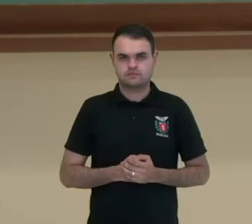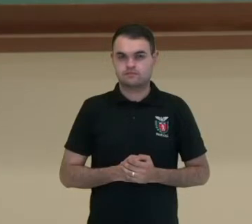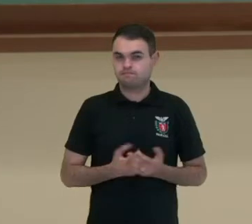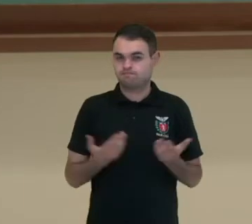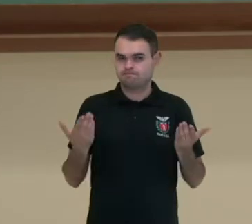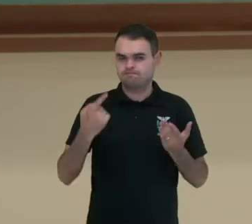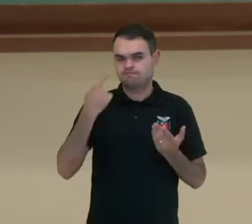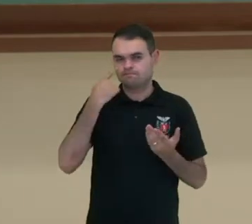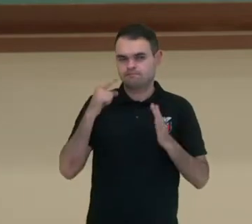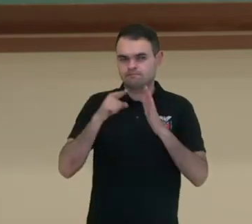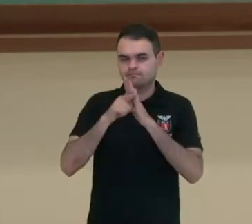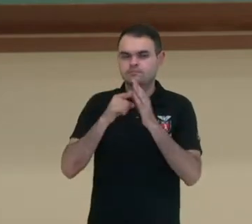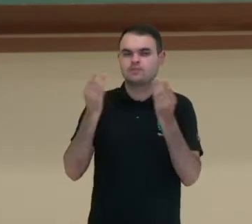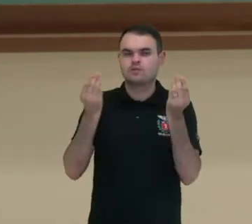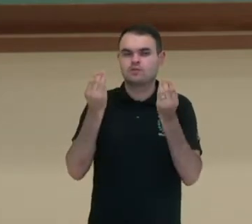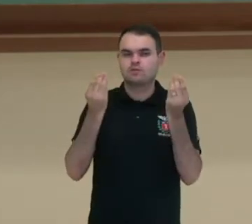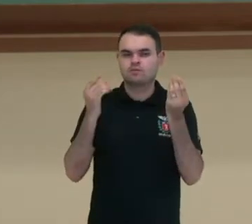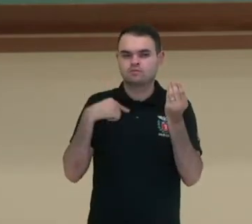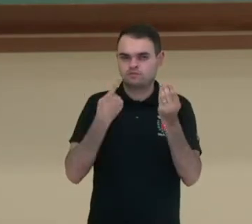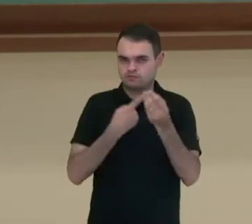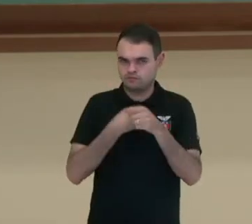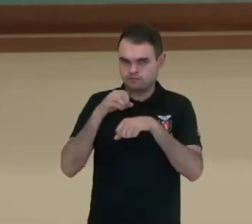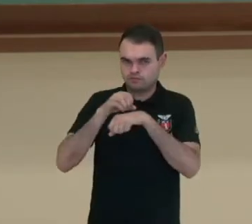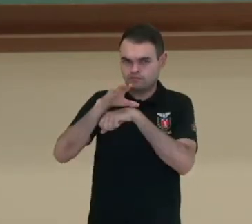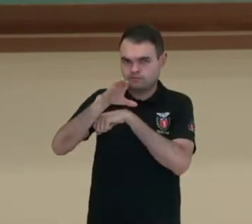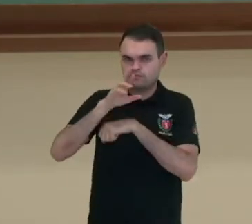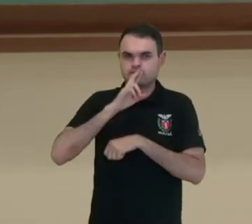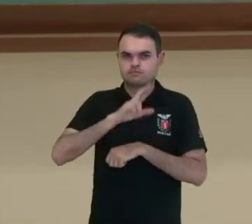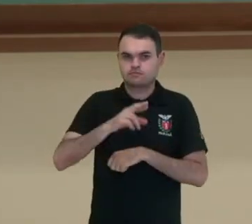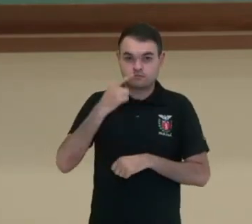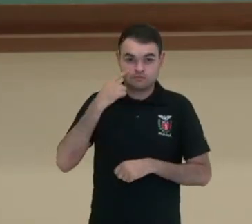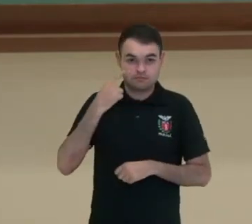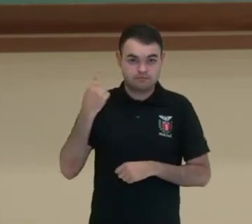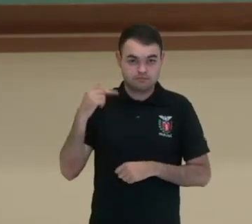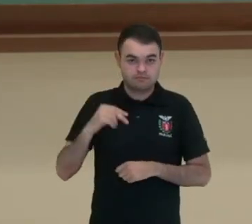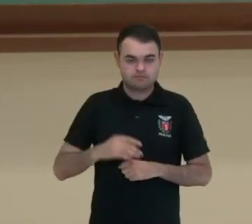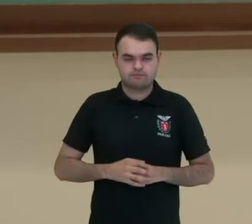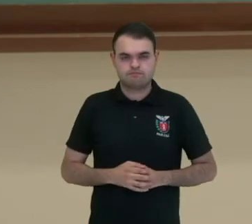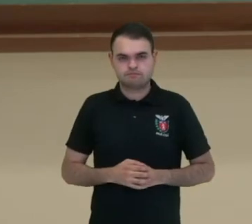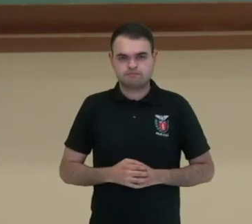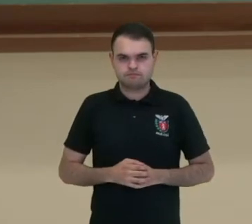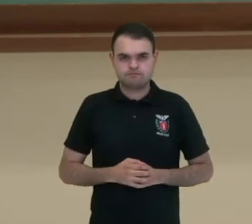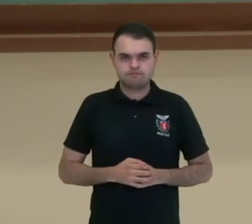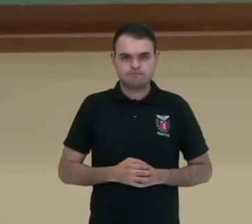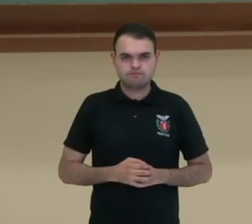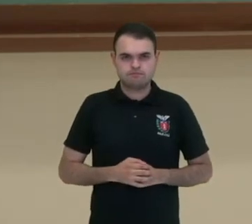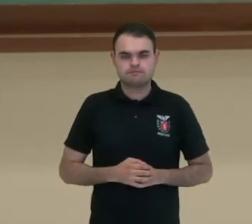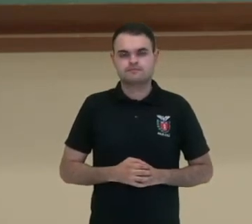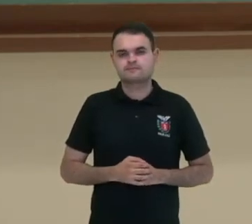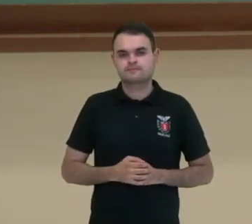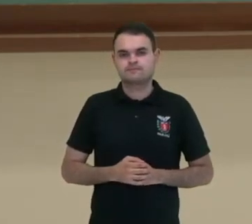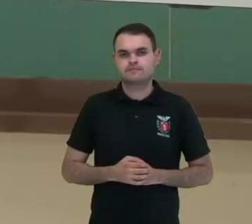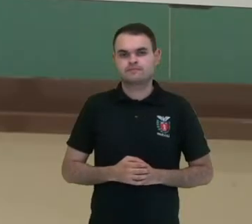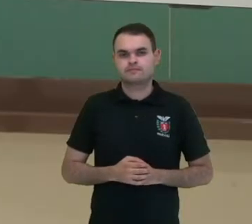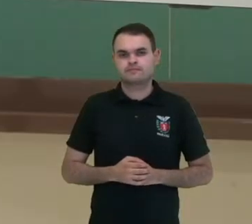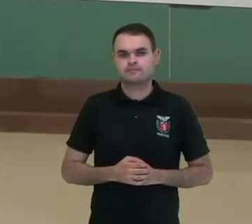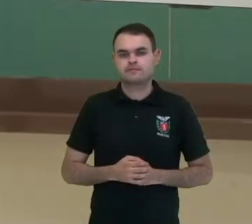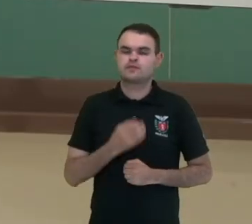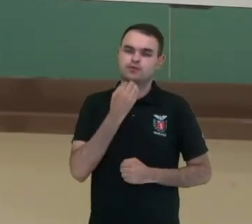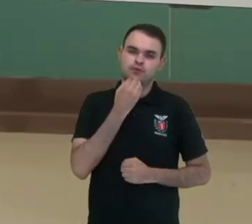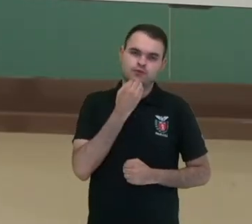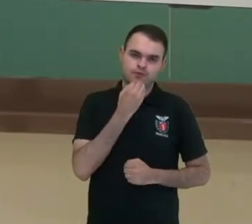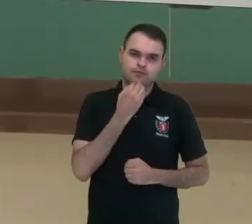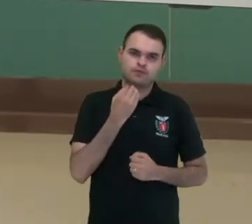Vamos verificar como ficou então a nossa sugestão de resposta para vocês fazerem a conferência com a resposta de vocês. É claro que